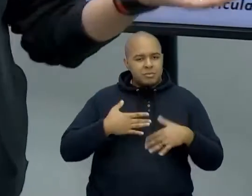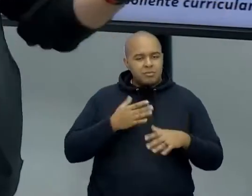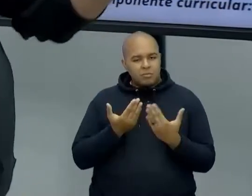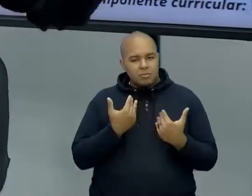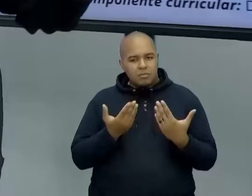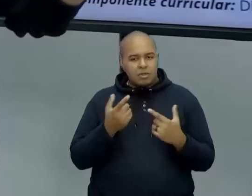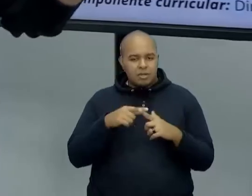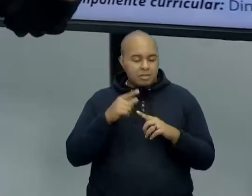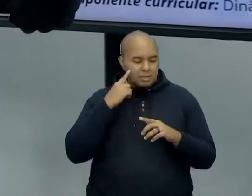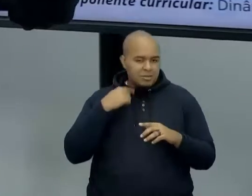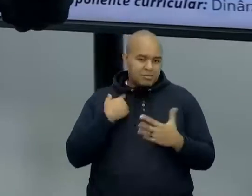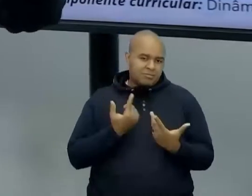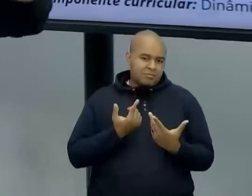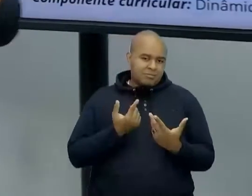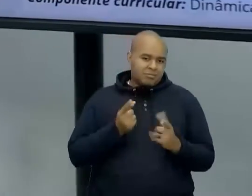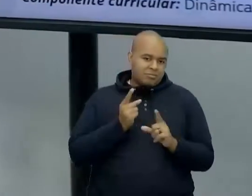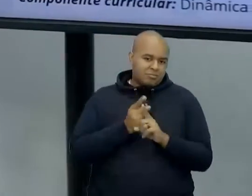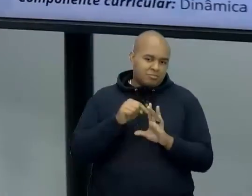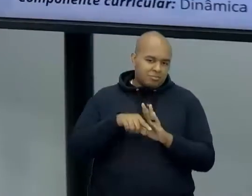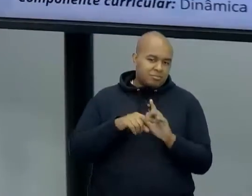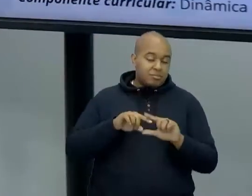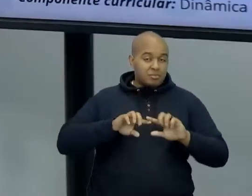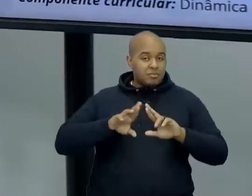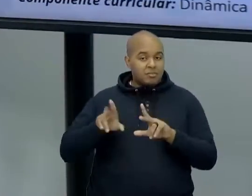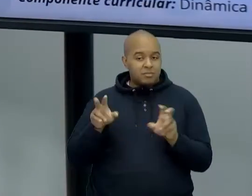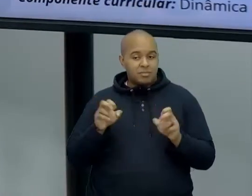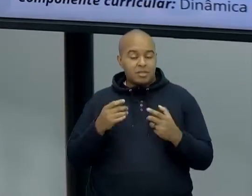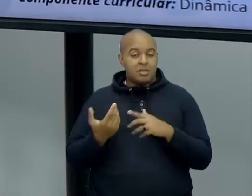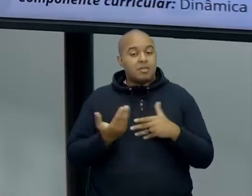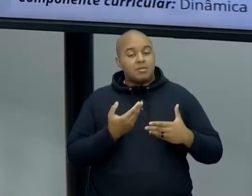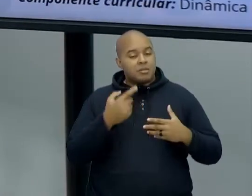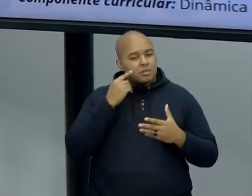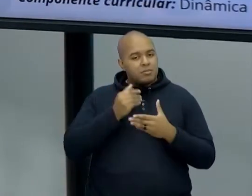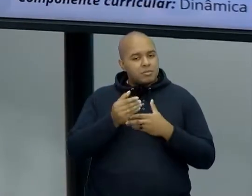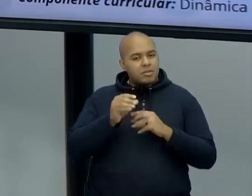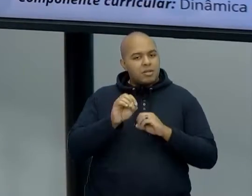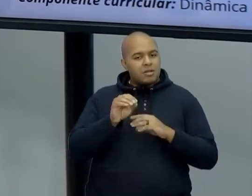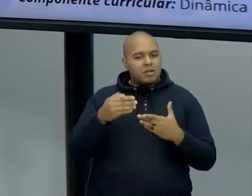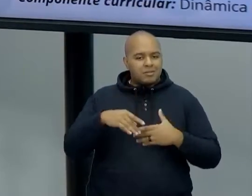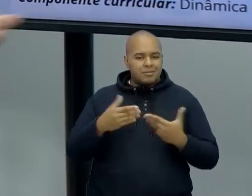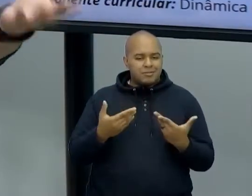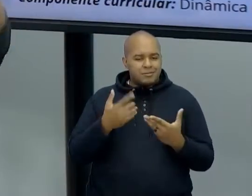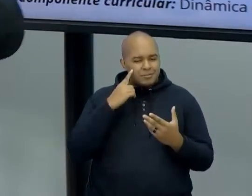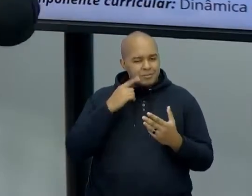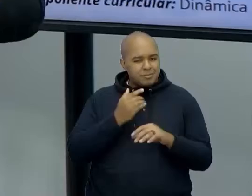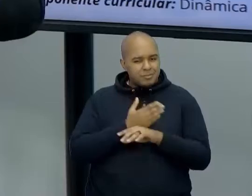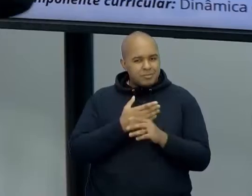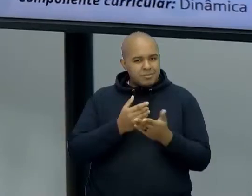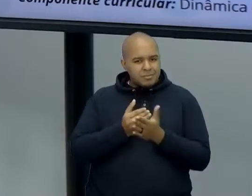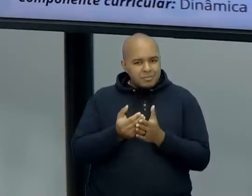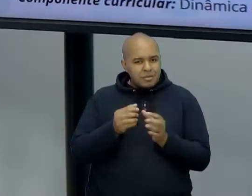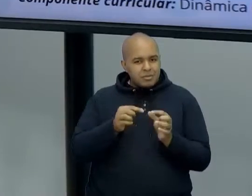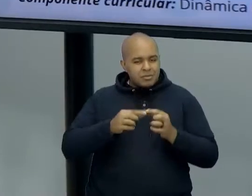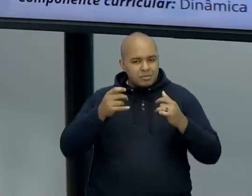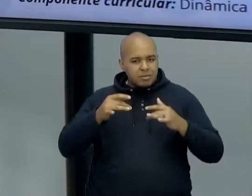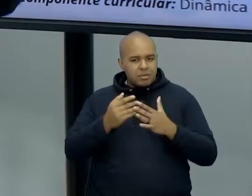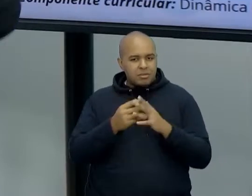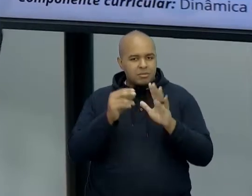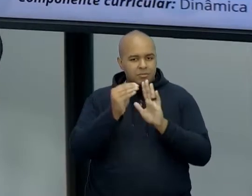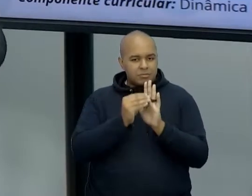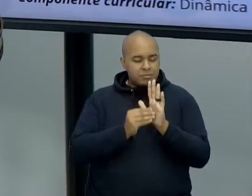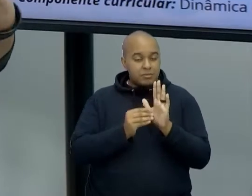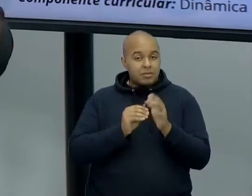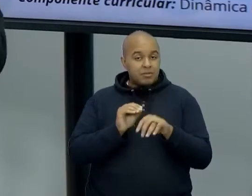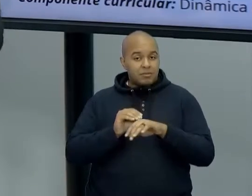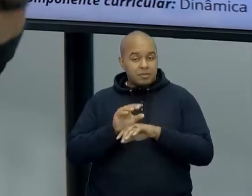vocês, já que a gente não está mais no mesmo aprofundamento. Então, para a gente iniciar a aula, antes da gente começar efetivamente a falar do conteúdo, eu